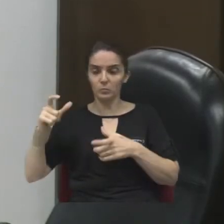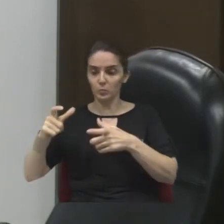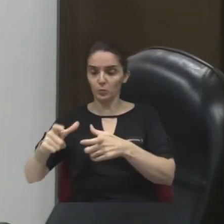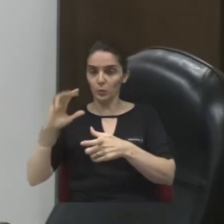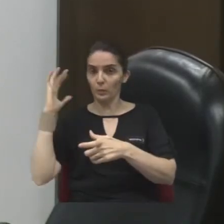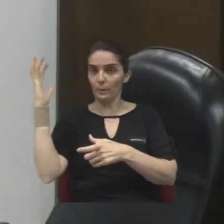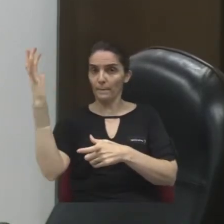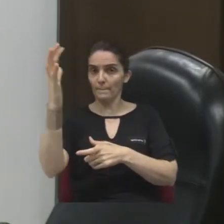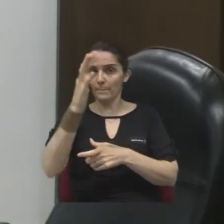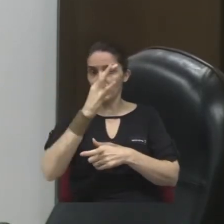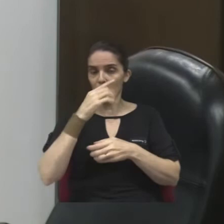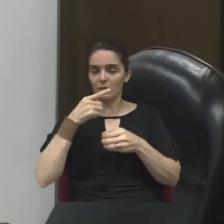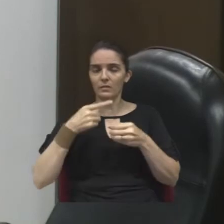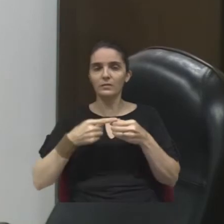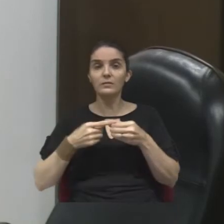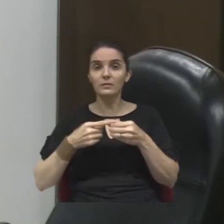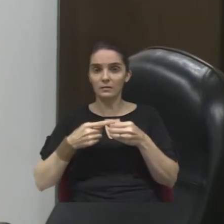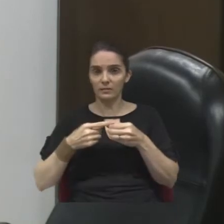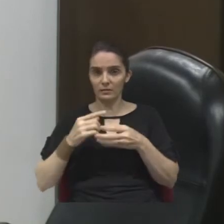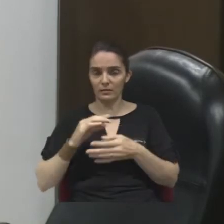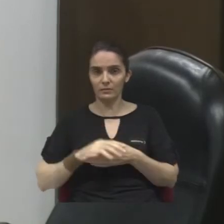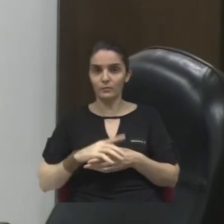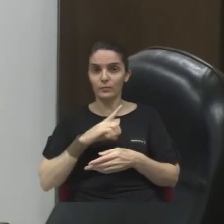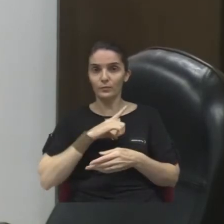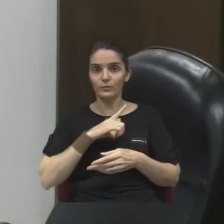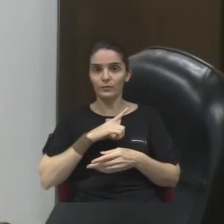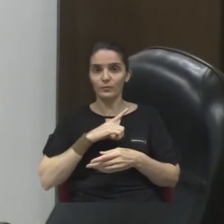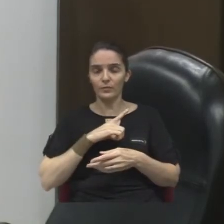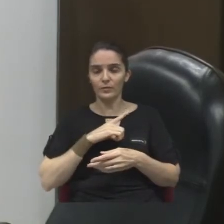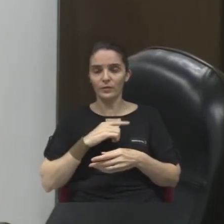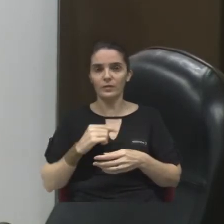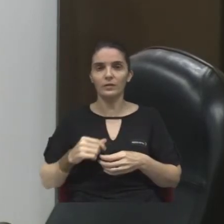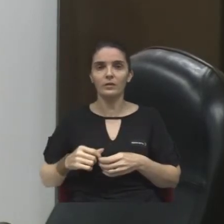Cidade, tinha um varejão da prefeitura?